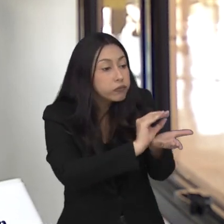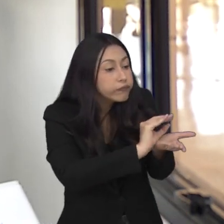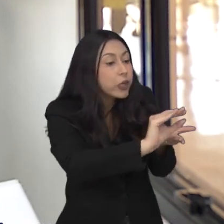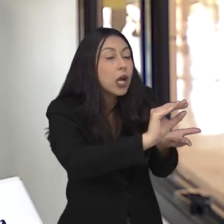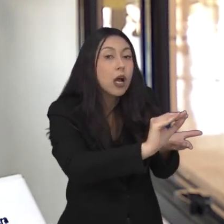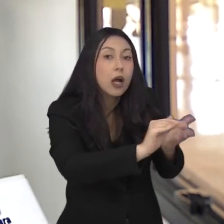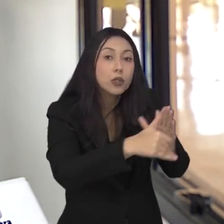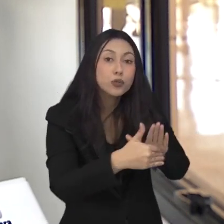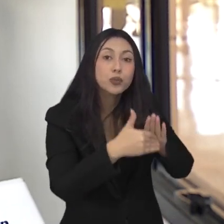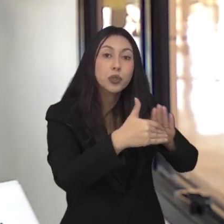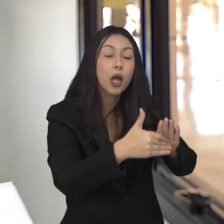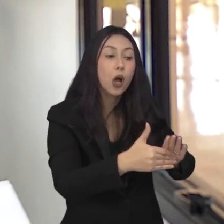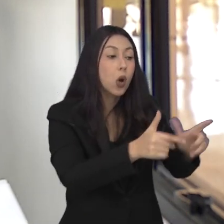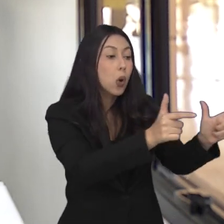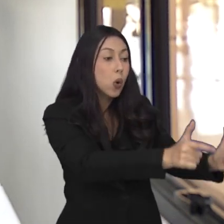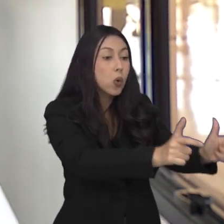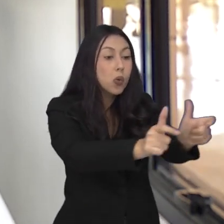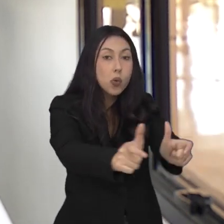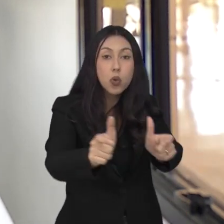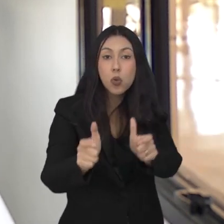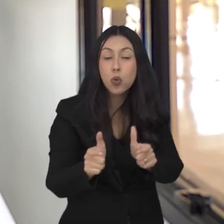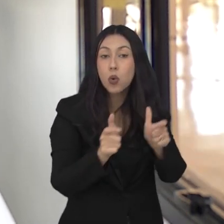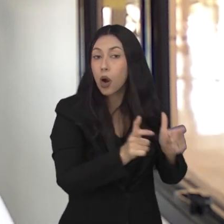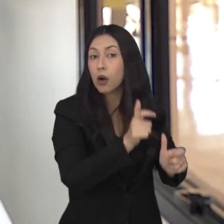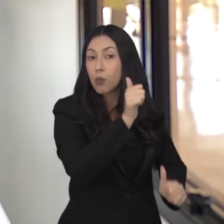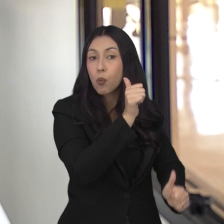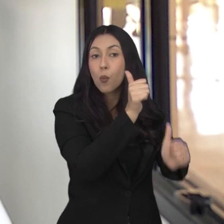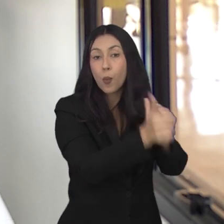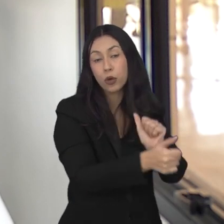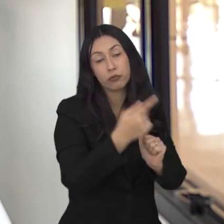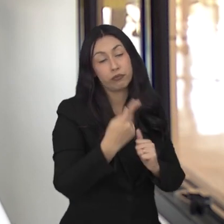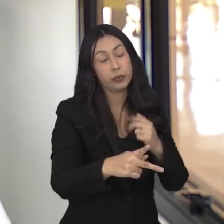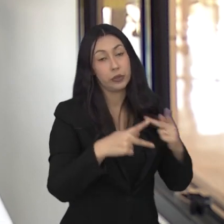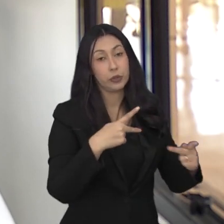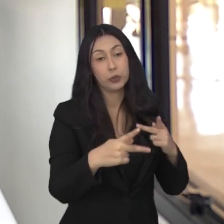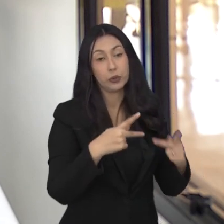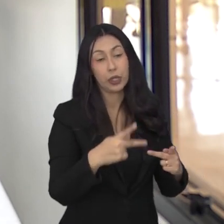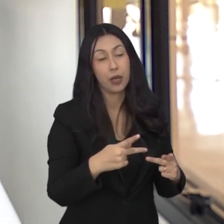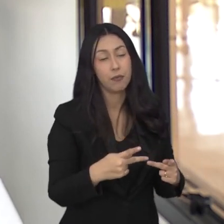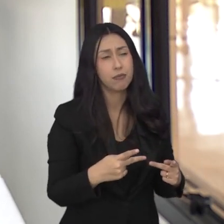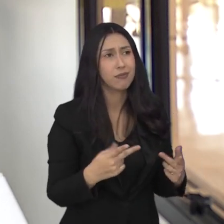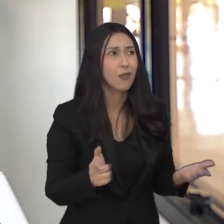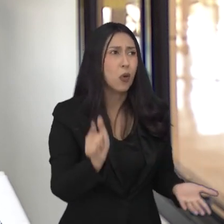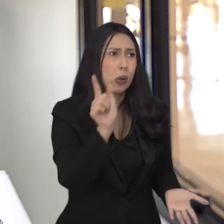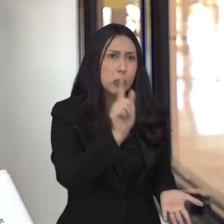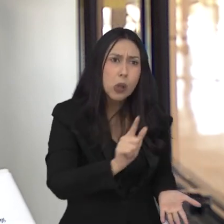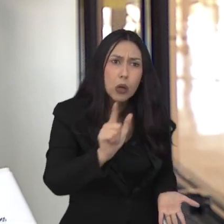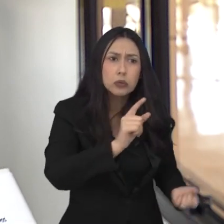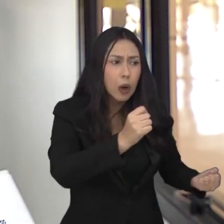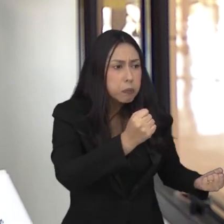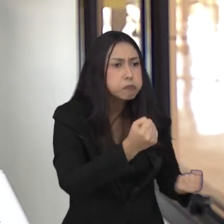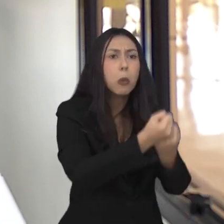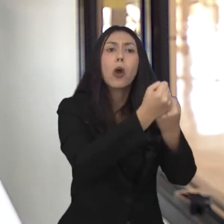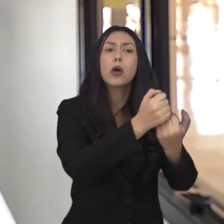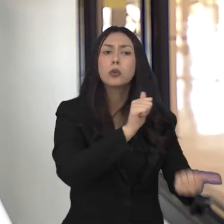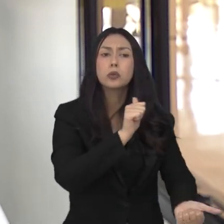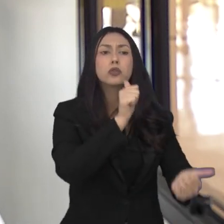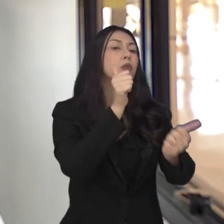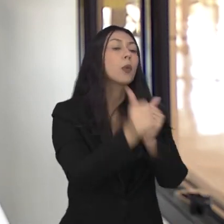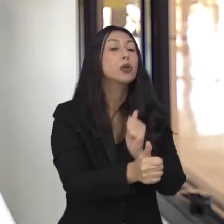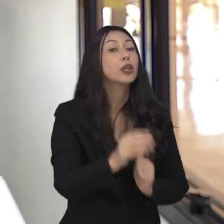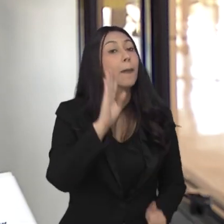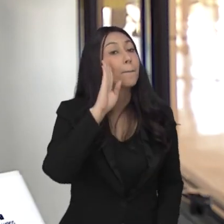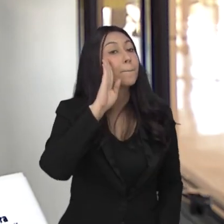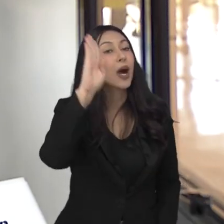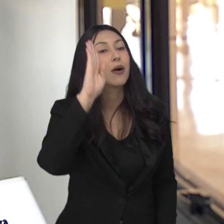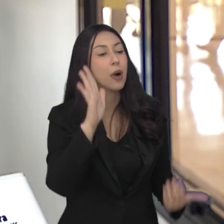implementar novas áreas esportivas dentro da cidade. E isso, né, logicamente, fomenta o esporte, principalmente